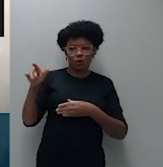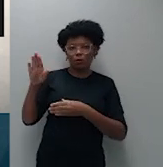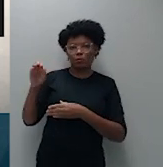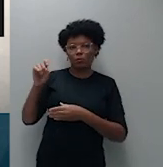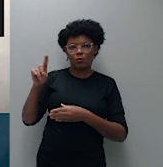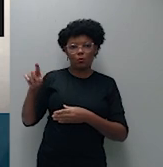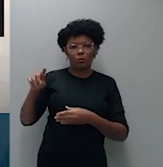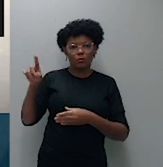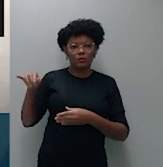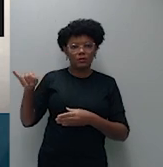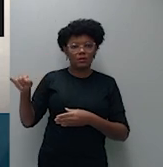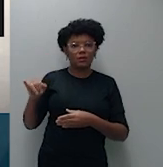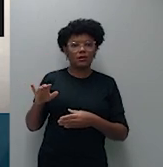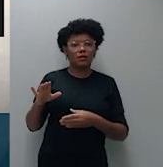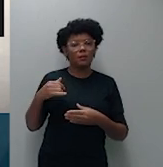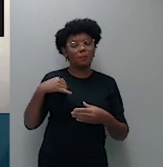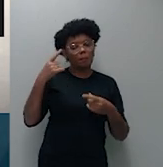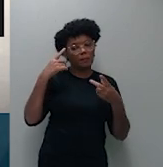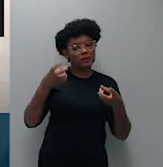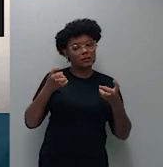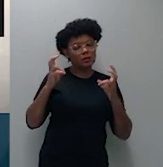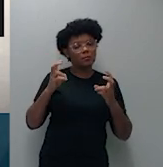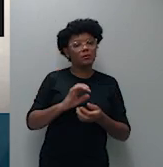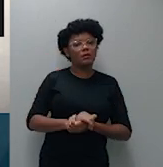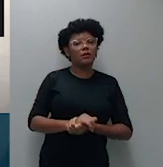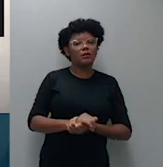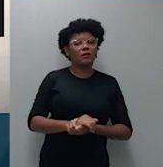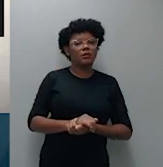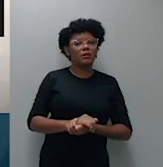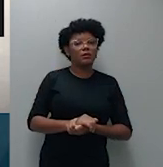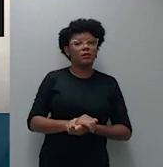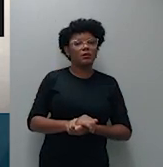é que pelo que eu pensamos ministro marco buzzi no